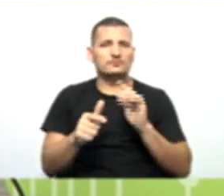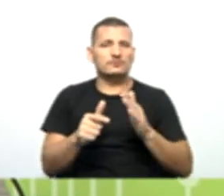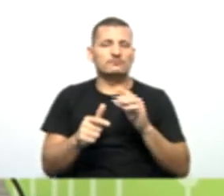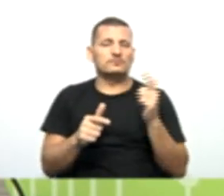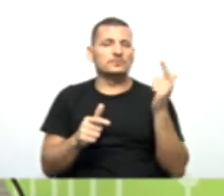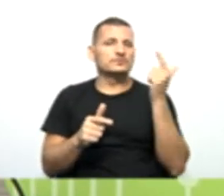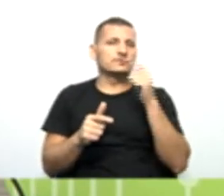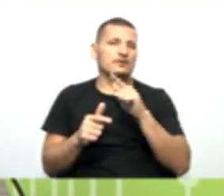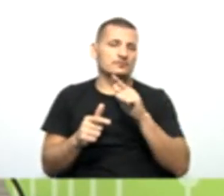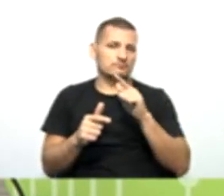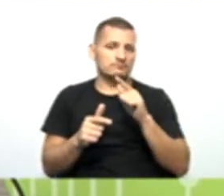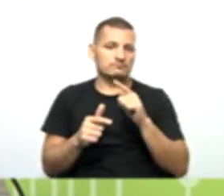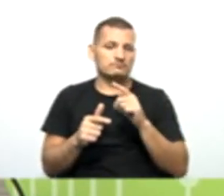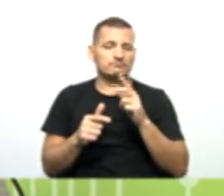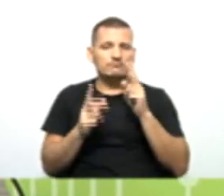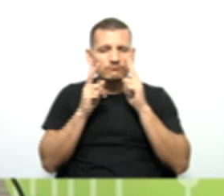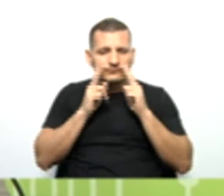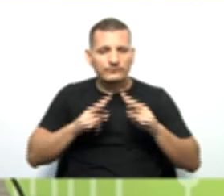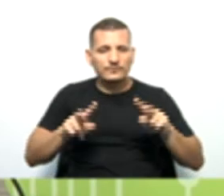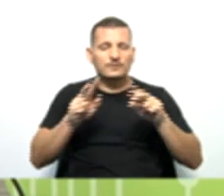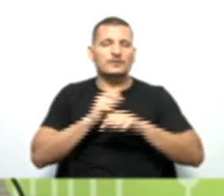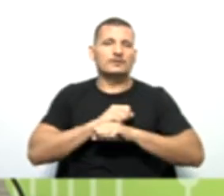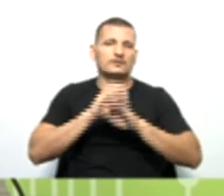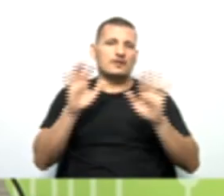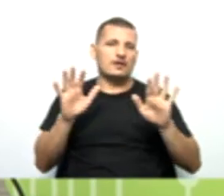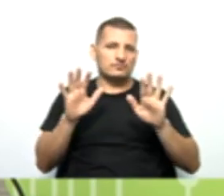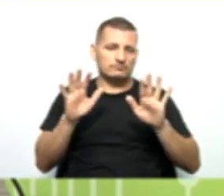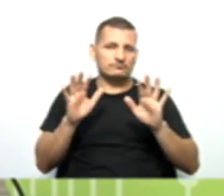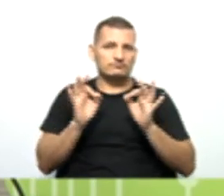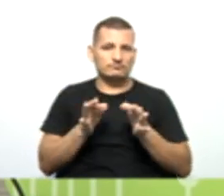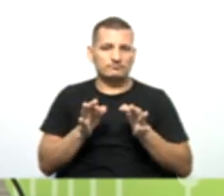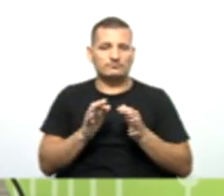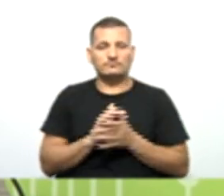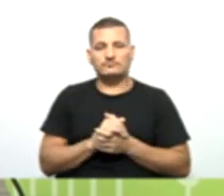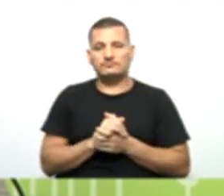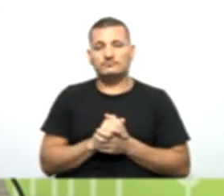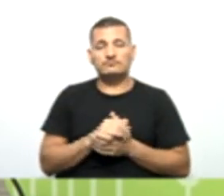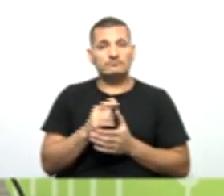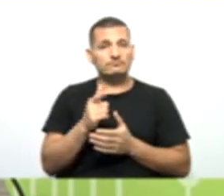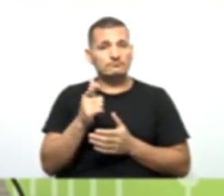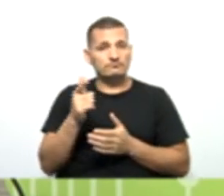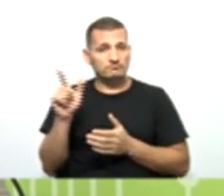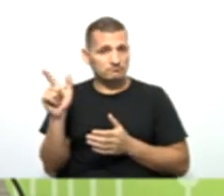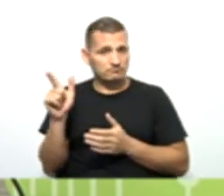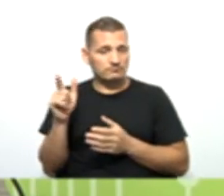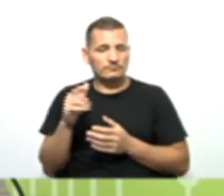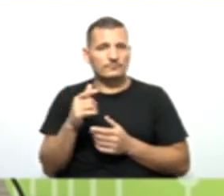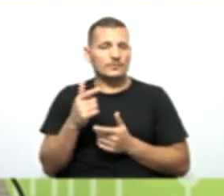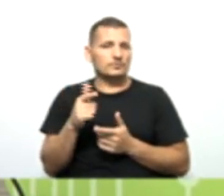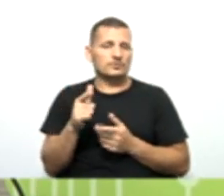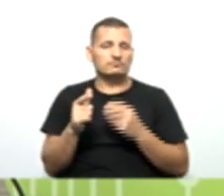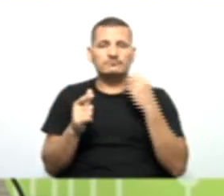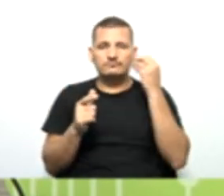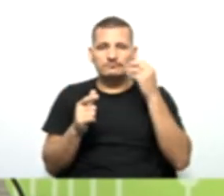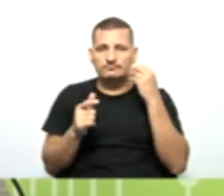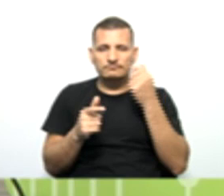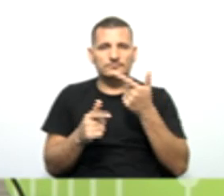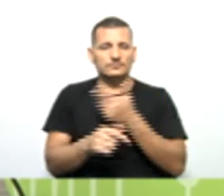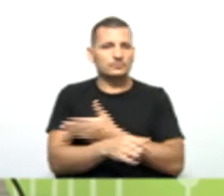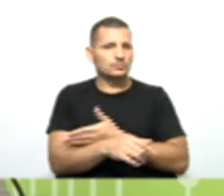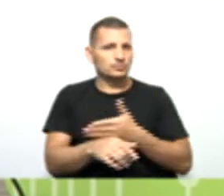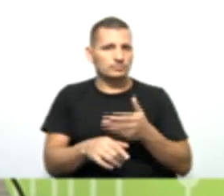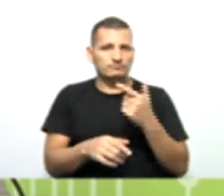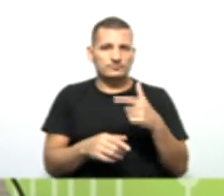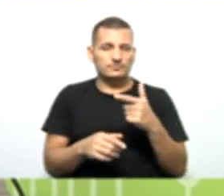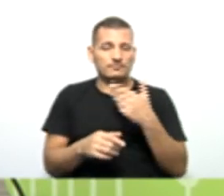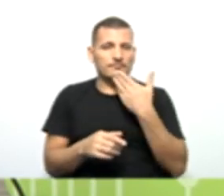consegue enxergar de uma forma mais clara essa forma identada. Já os outros, quem não tem muito costume de trabalhar com isso, aí